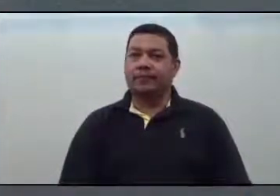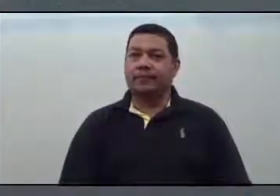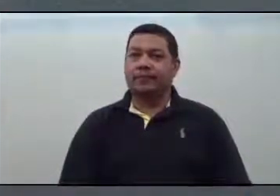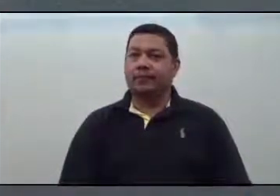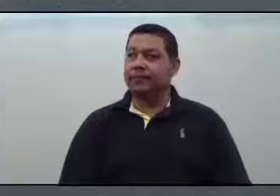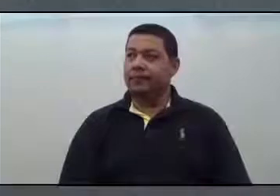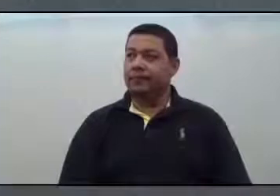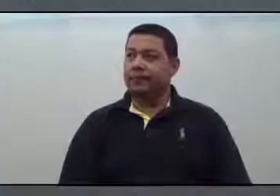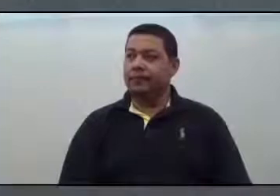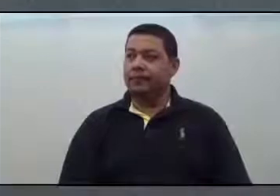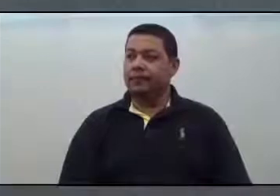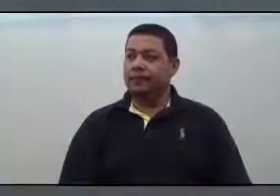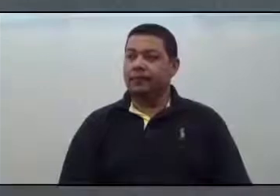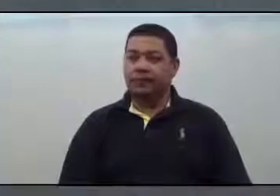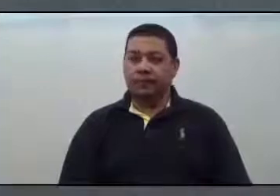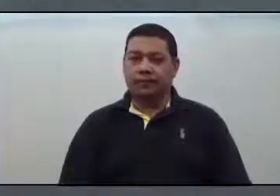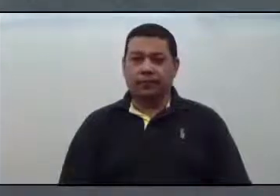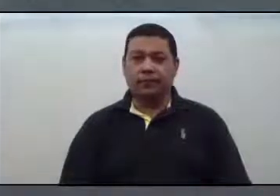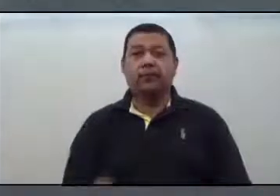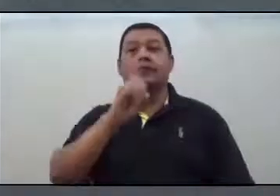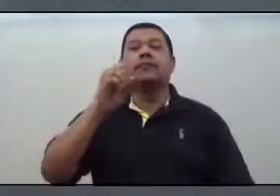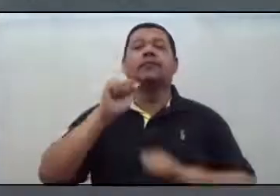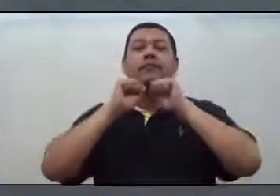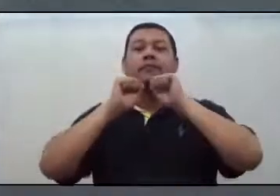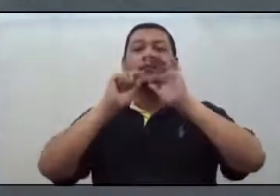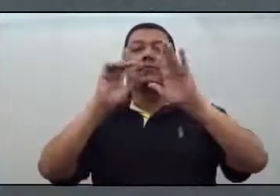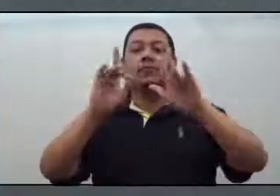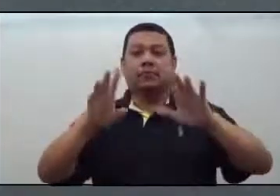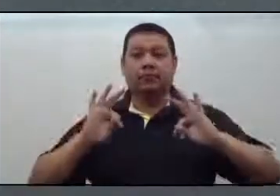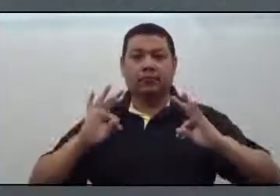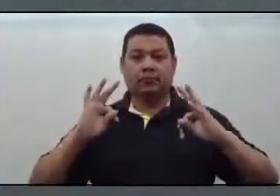Sejam todos bem-vindos e Deus abençoe a todos.